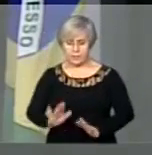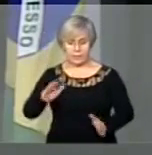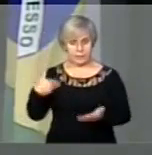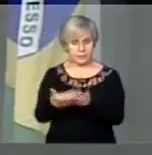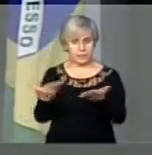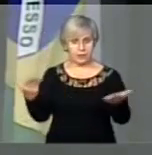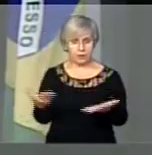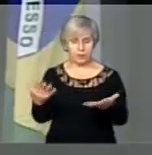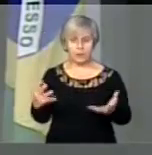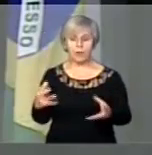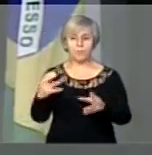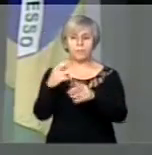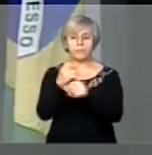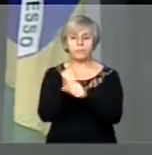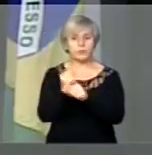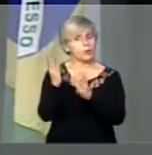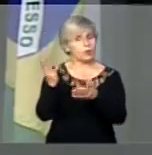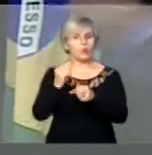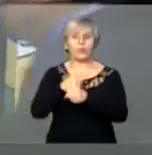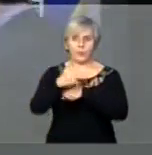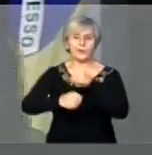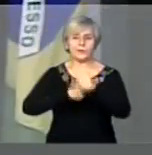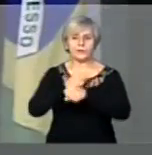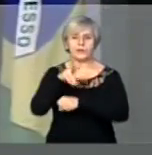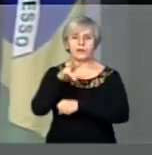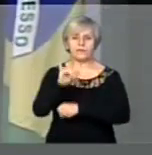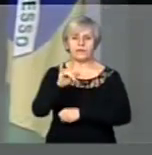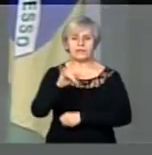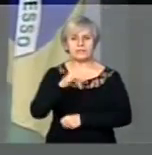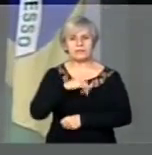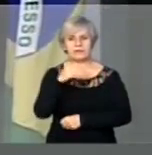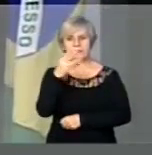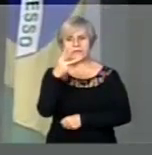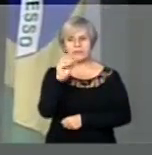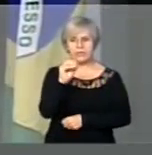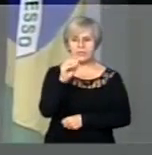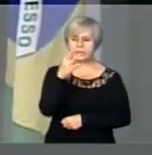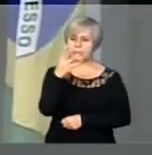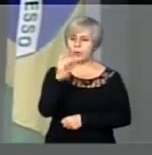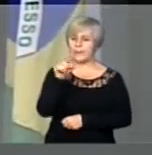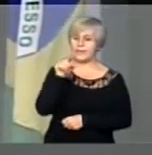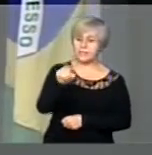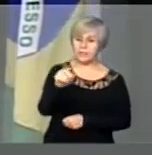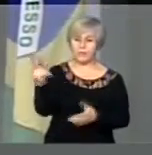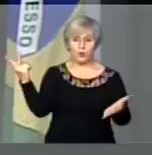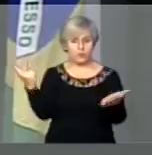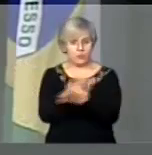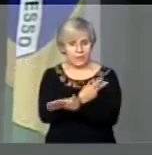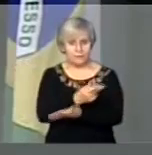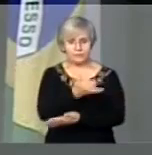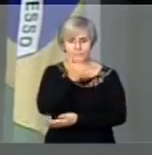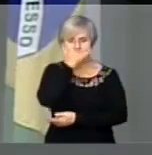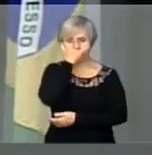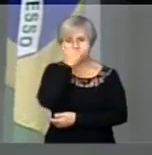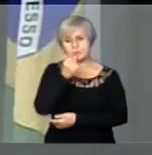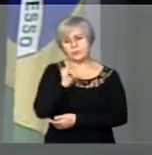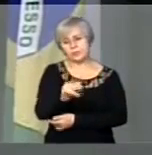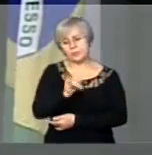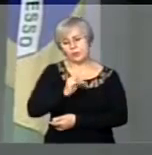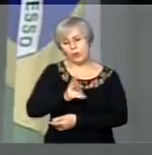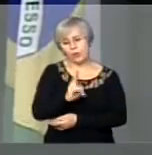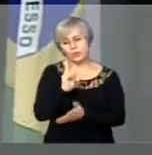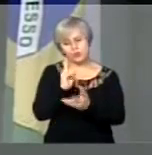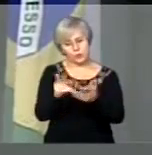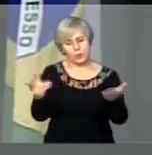agora, seguramente no ano que vem chegaremos a 30 ou 40 mil casos, se mantivermos a mesma lógica